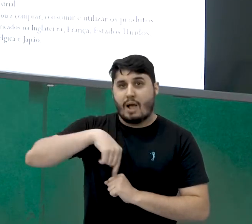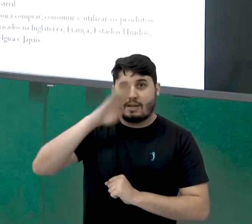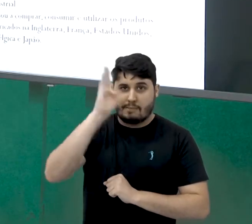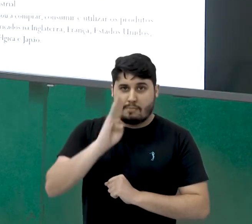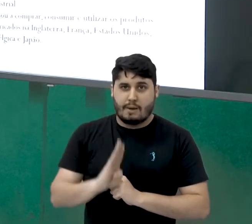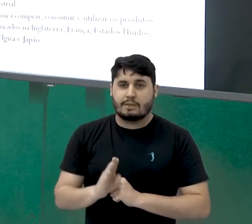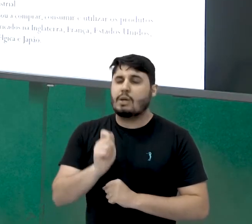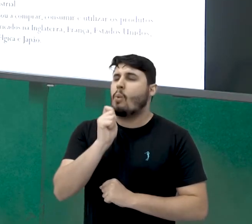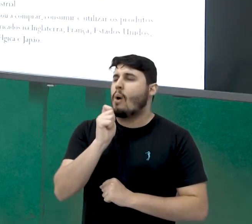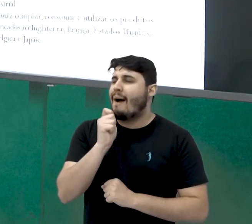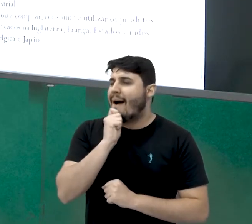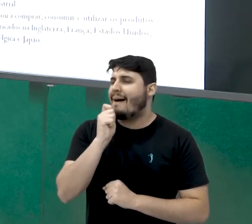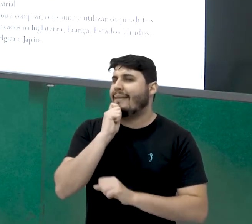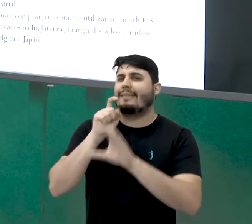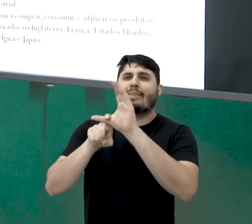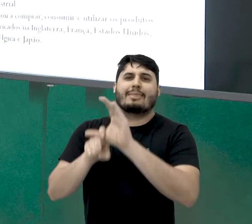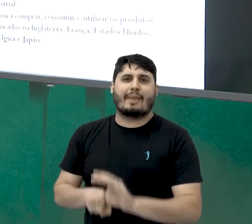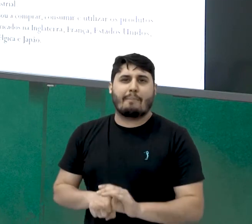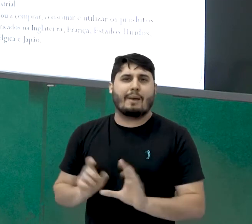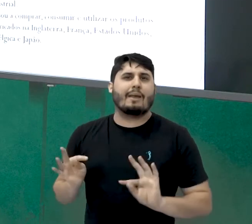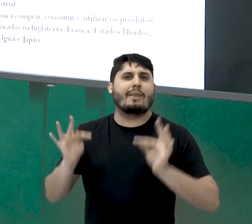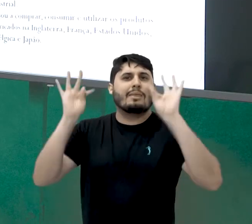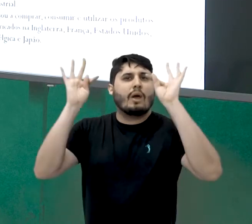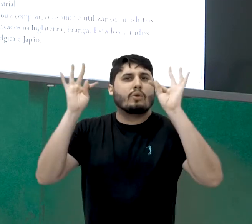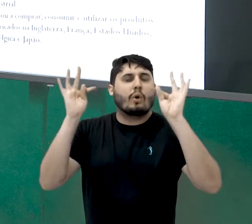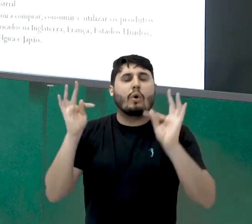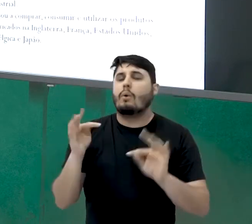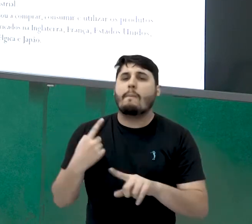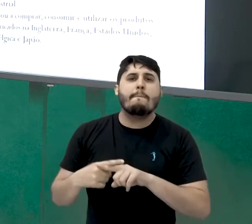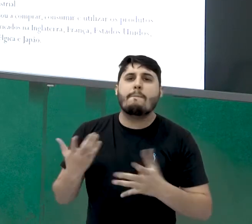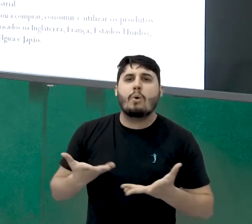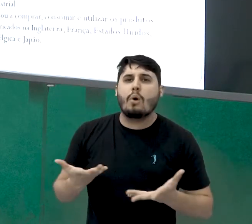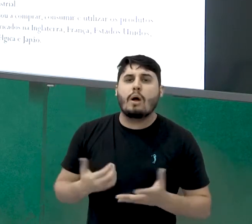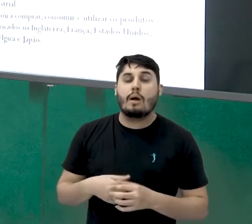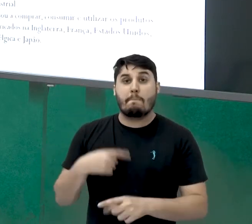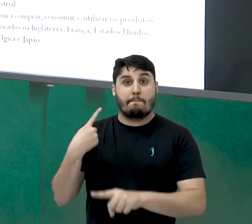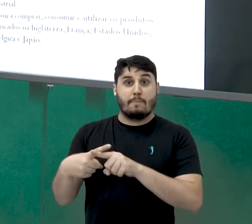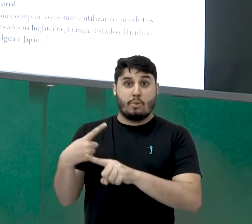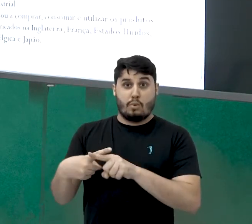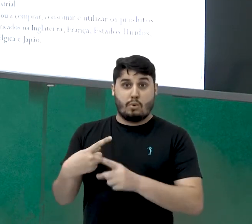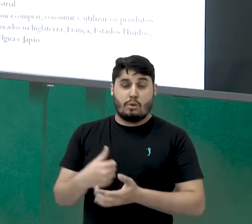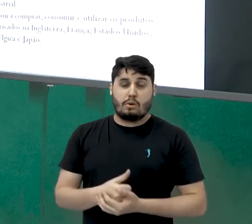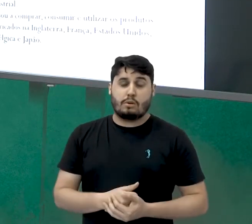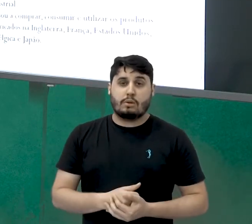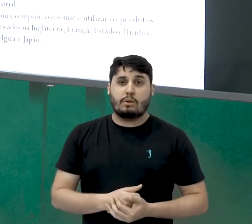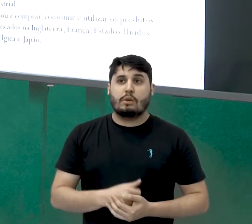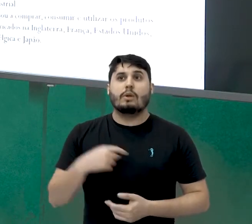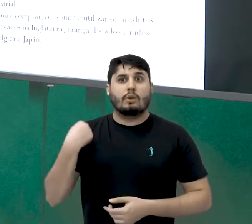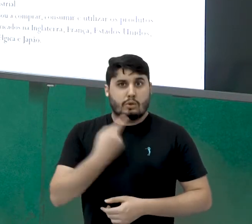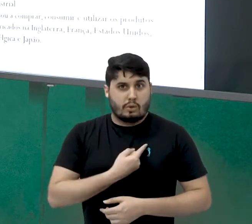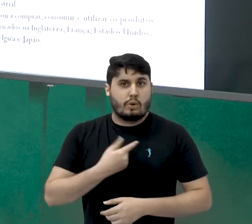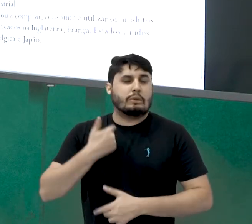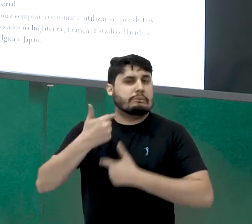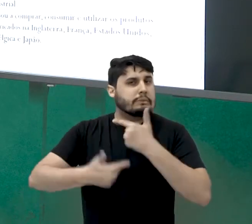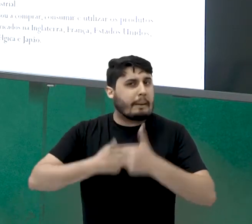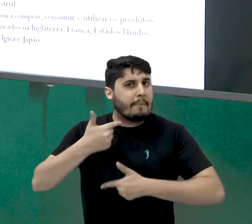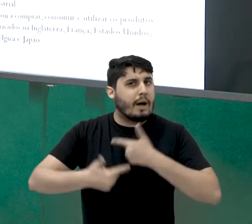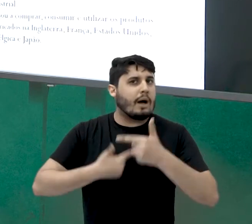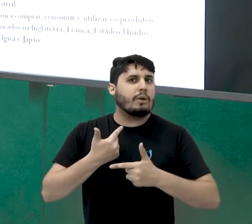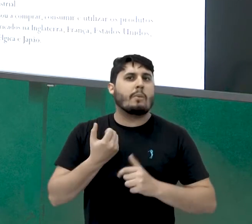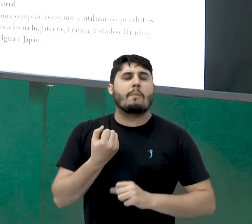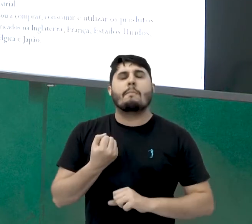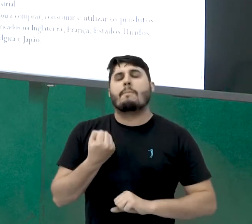dependência tecnológica. Por quê? Porque quando nós realizamos a nossa atividade produtiva industrial, nós